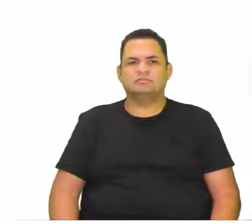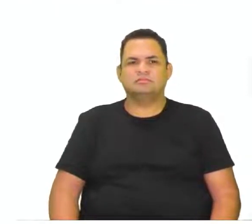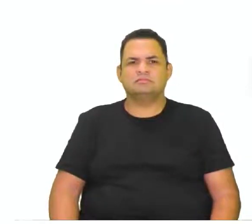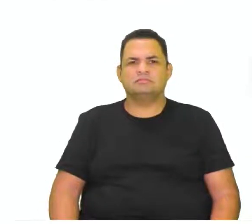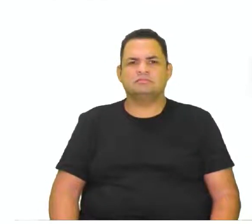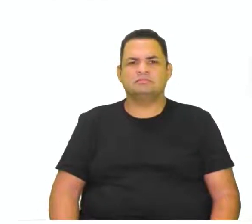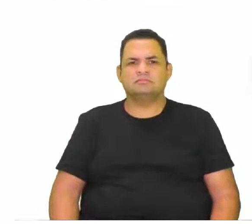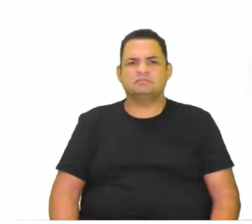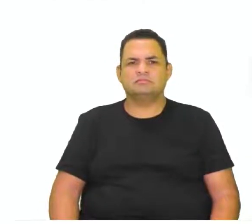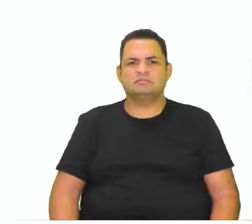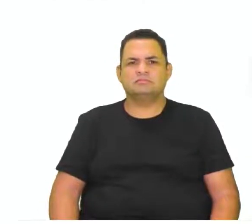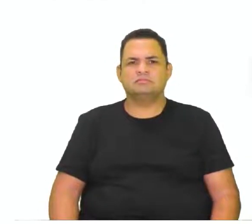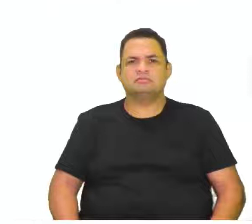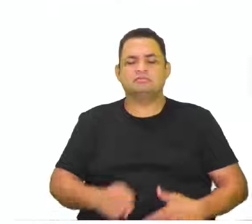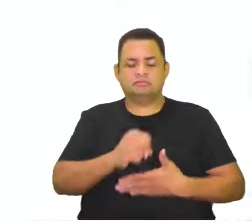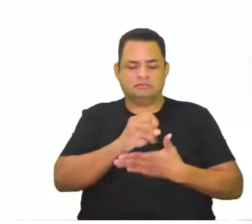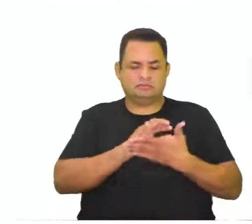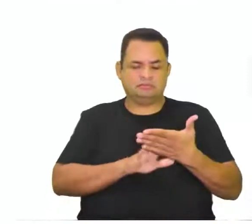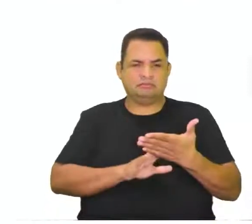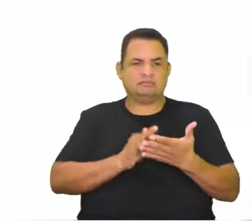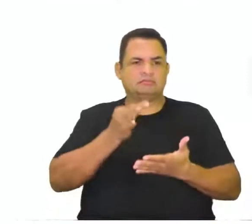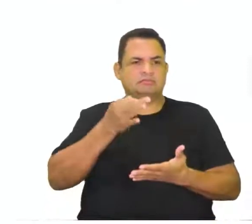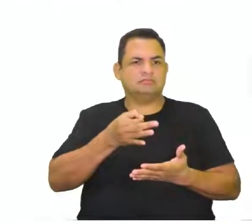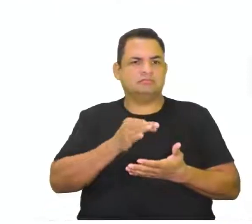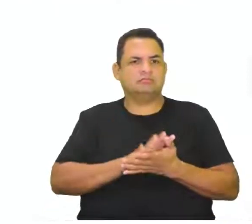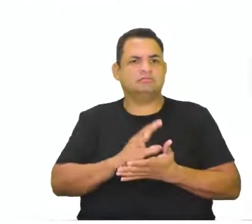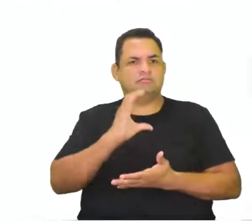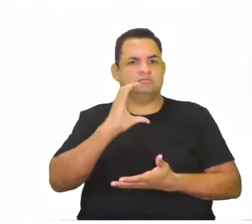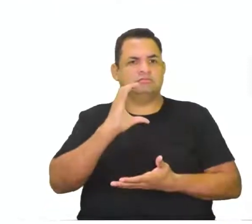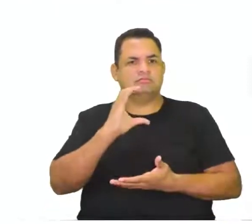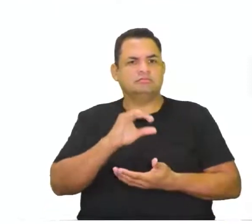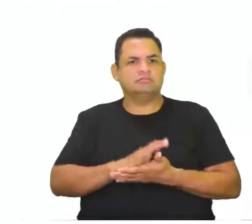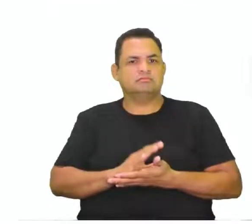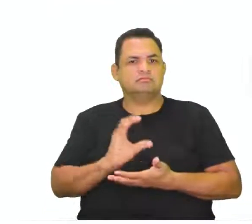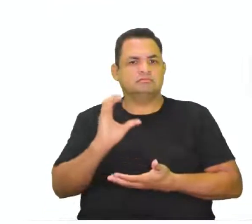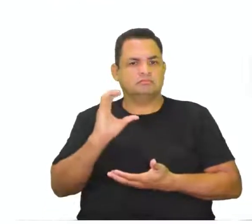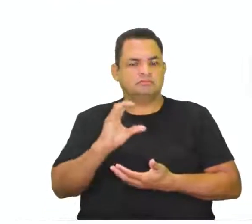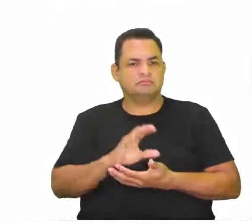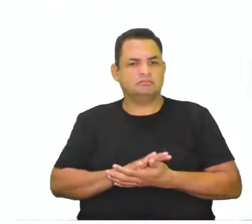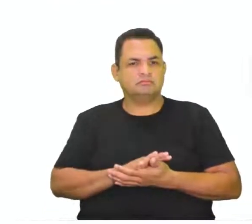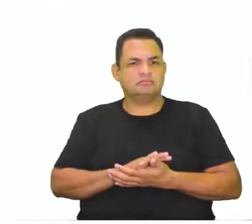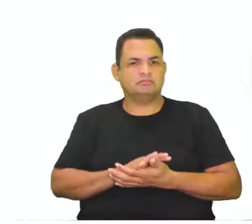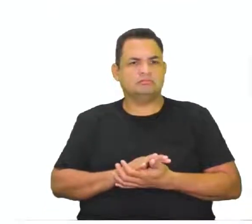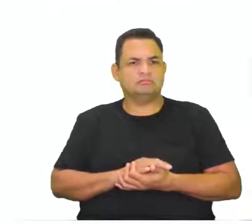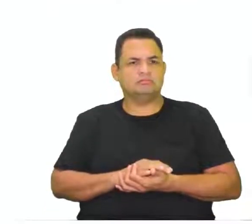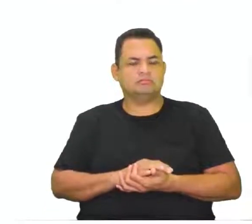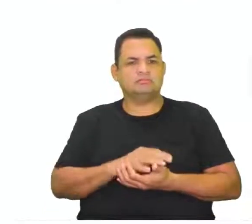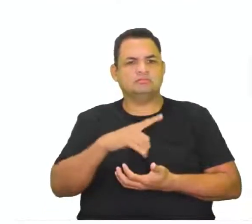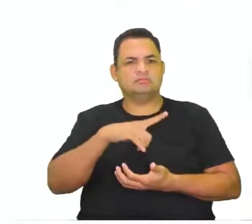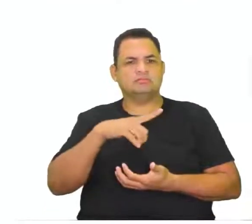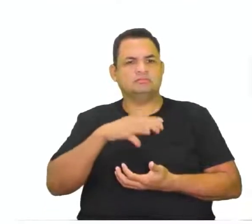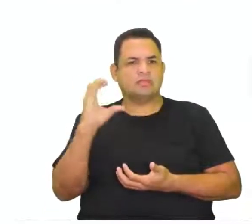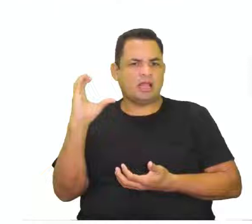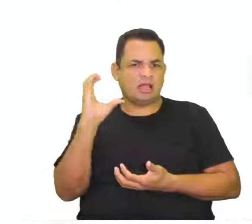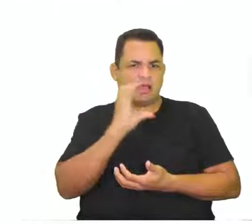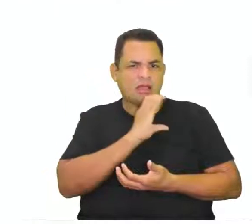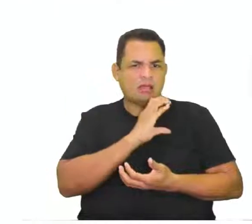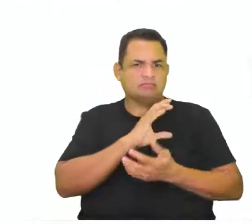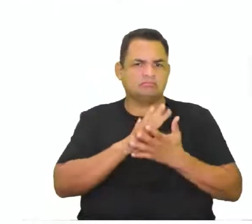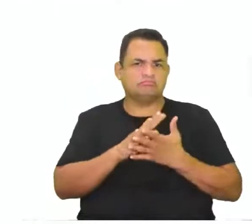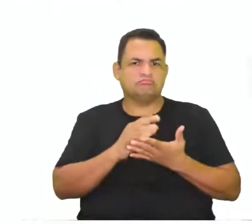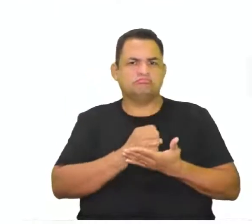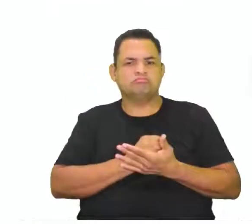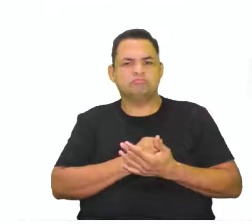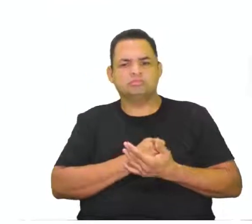Então, pessoal, como alternativa correta, a gente tem a alternativa C, que como a gente tem um acelerado volume